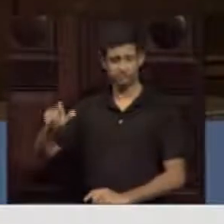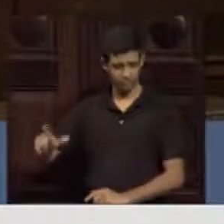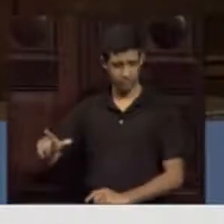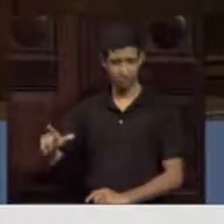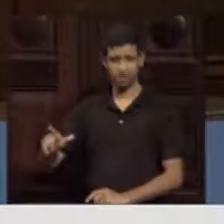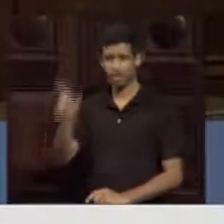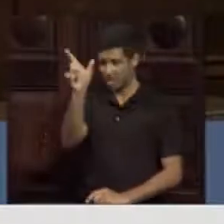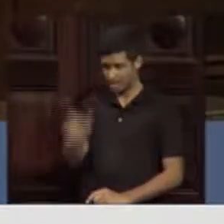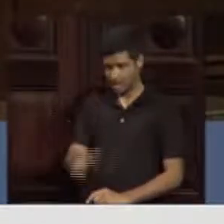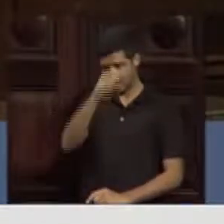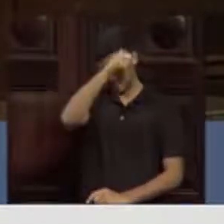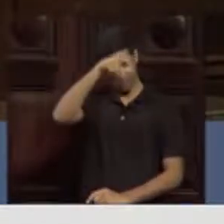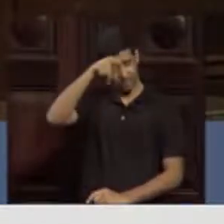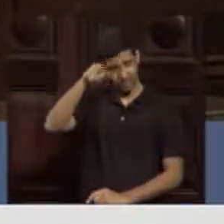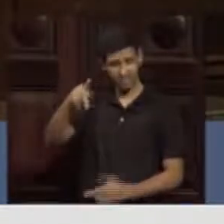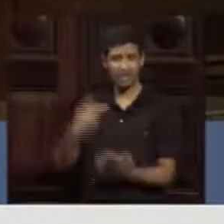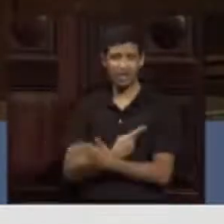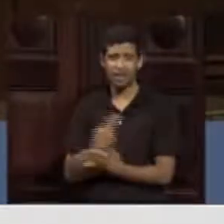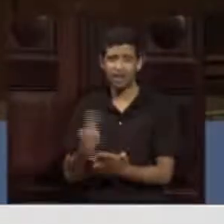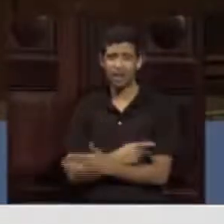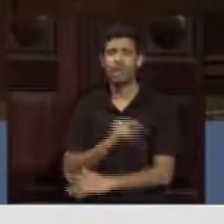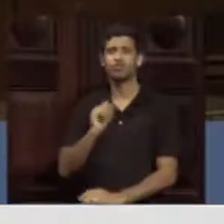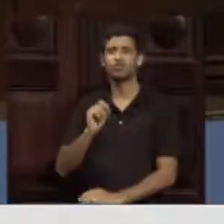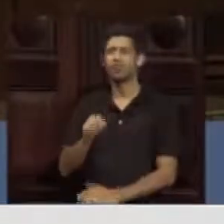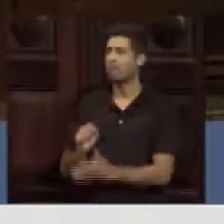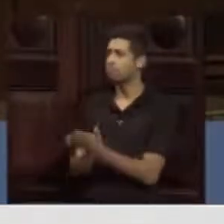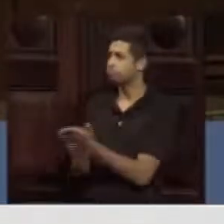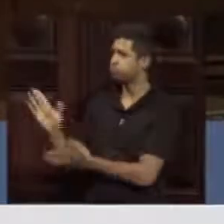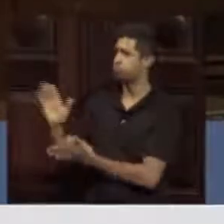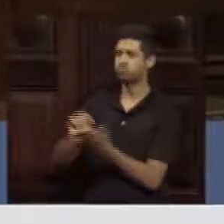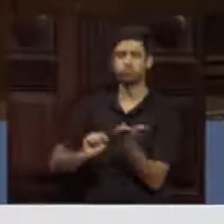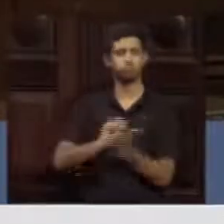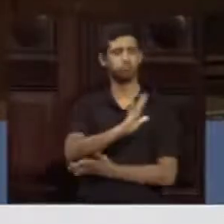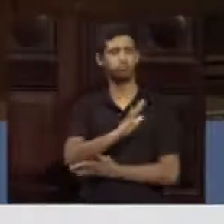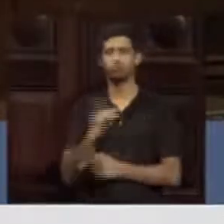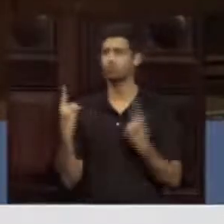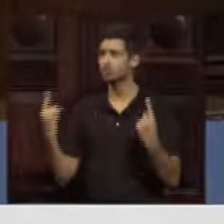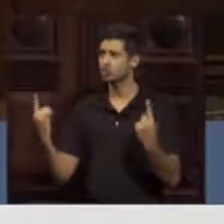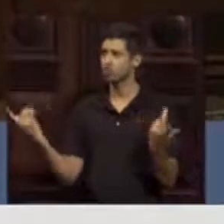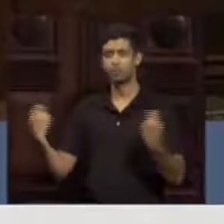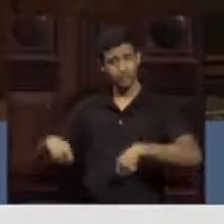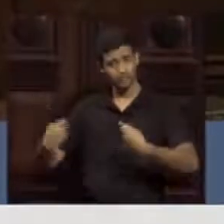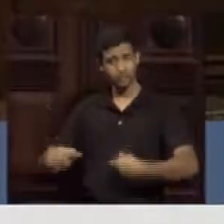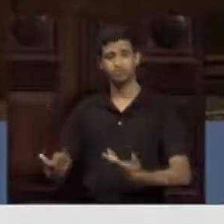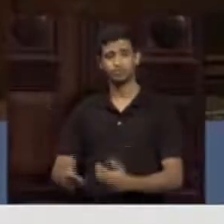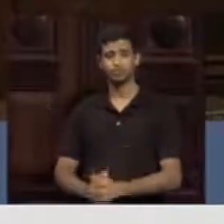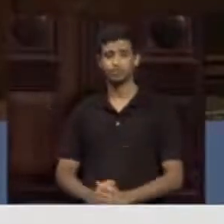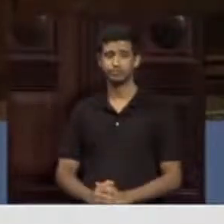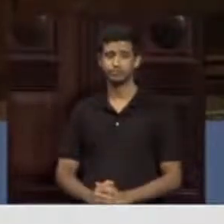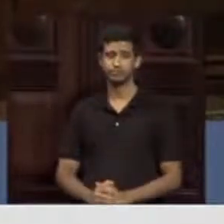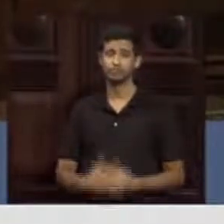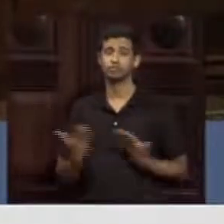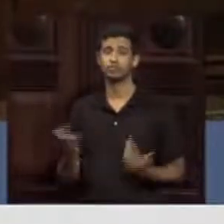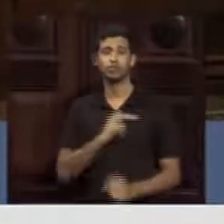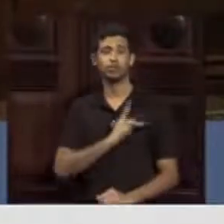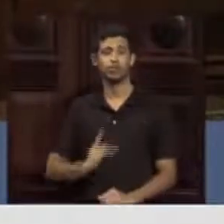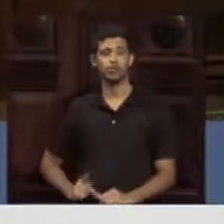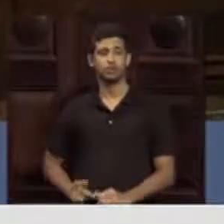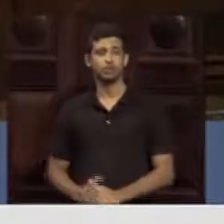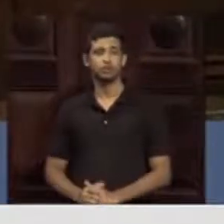prefeito Marcelo Crivella, por não ter demitido imediatamente esses dois subordinados. Senhor